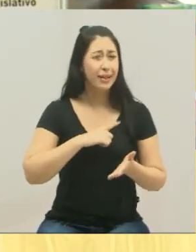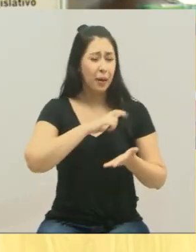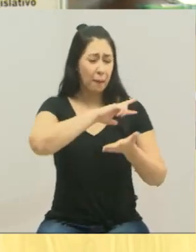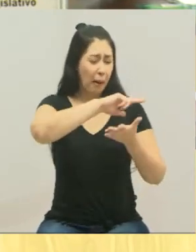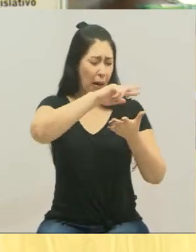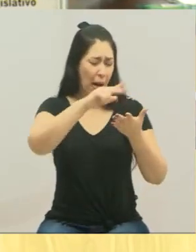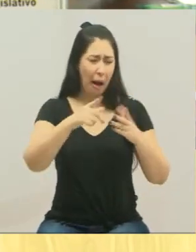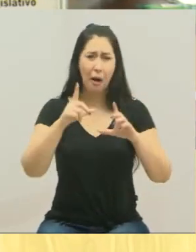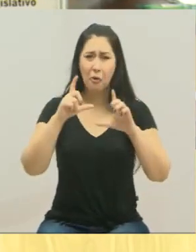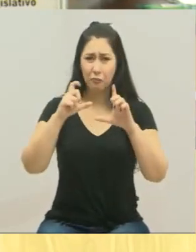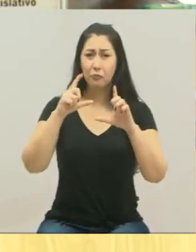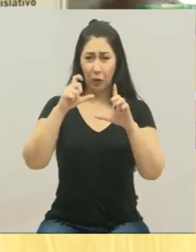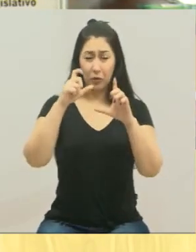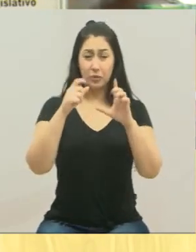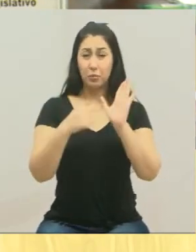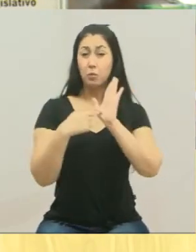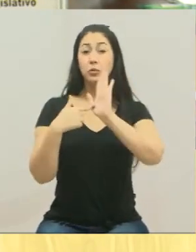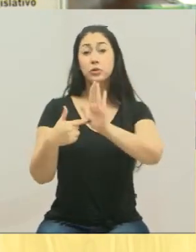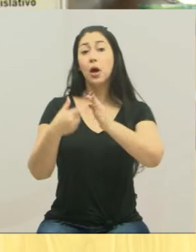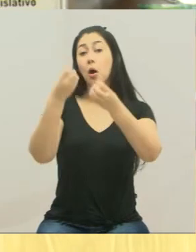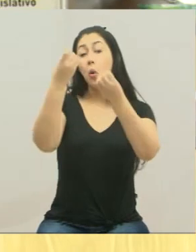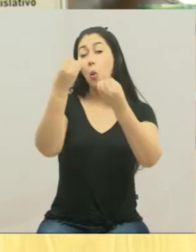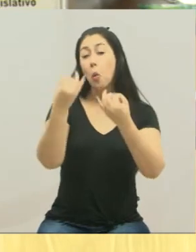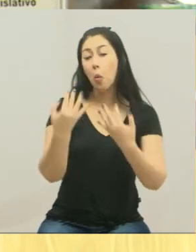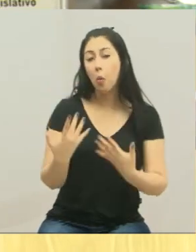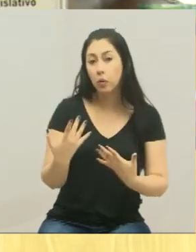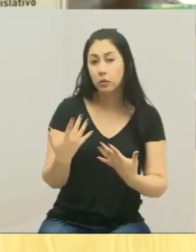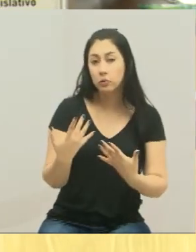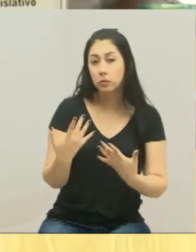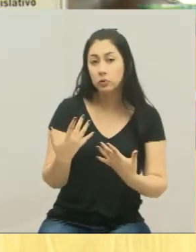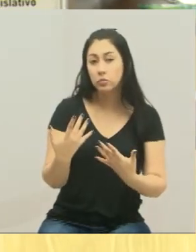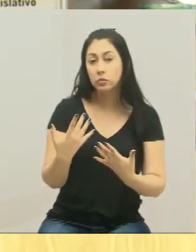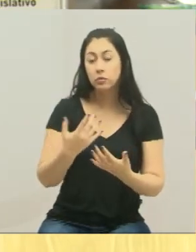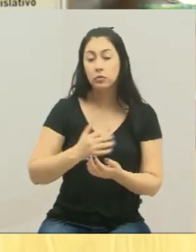localidades para que seja dada a informação de quantas vezes foram